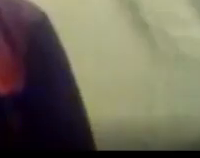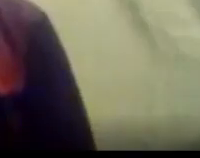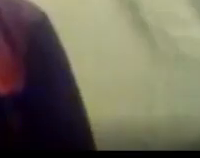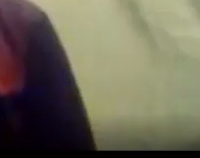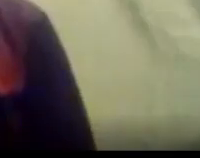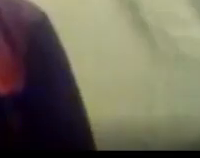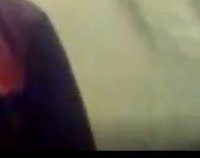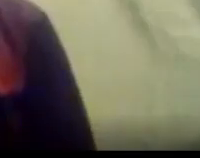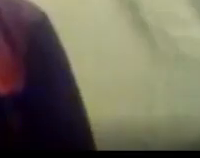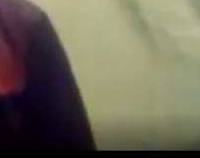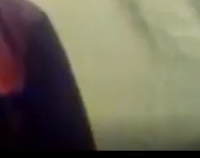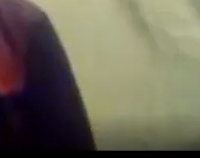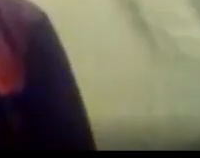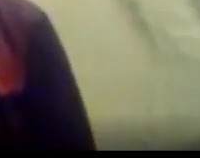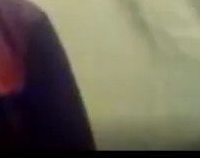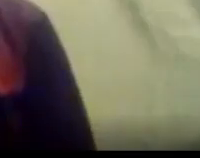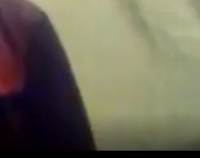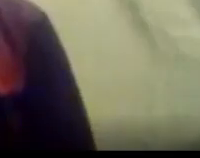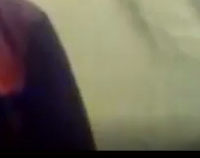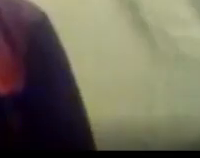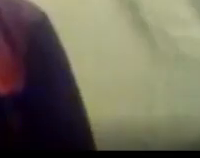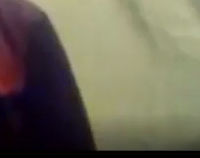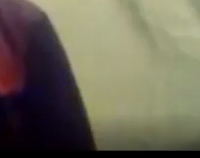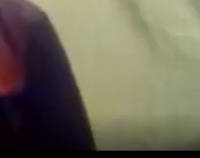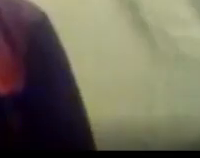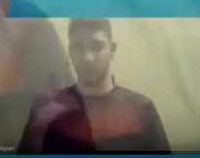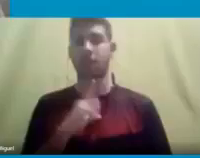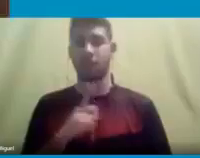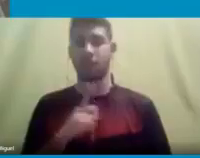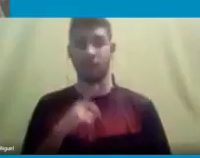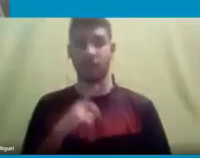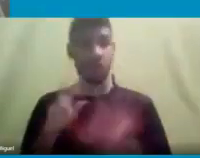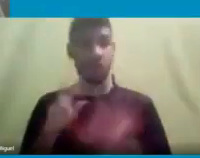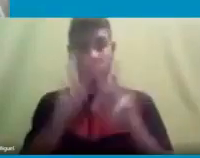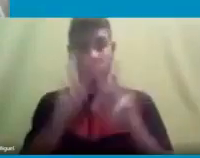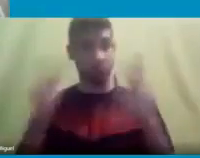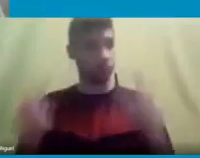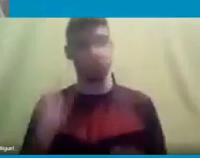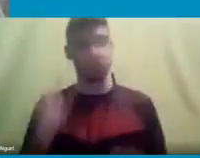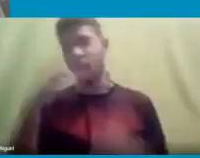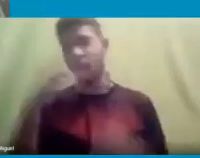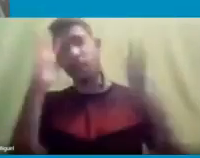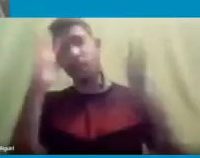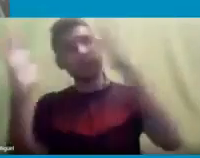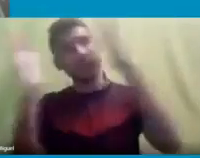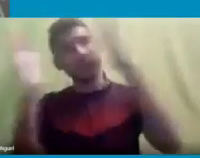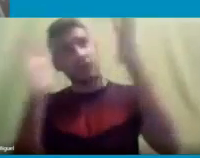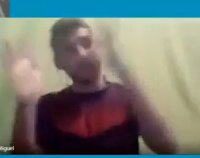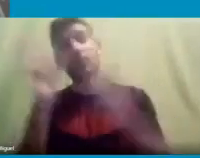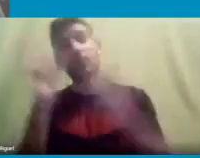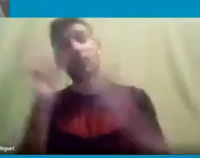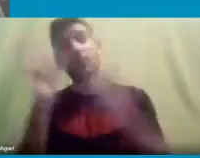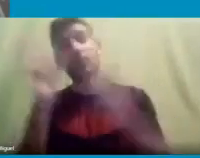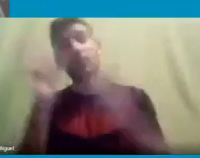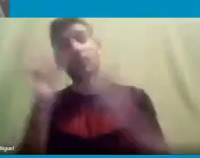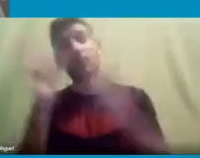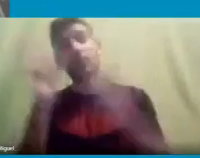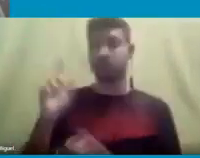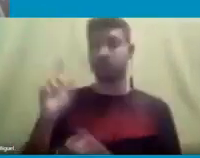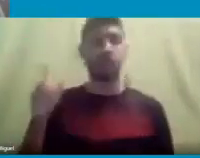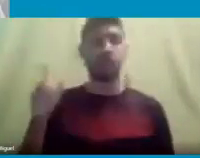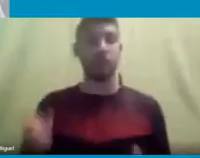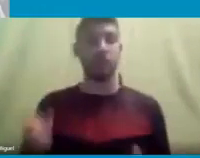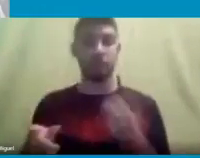última entrevista dele, quando ele abarca isso tudo, é uma questão para se pensar no Estado. A